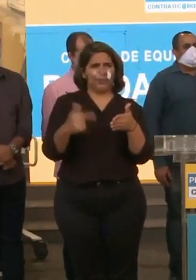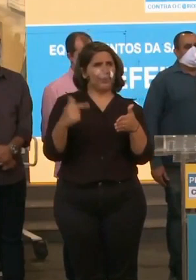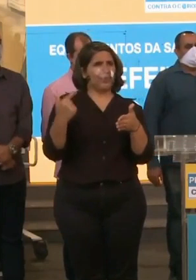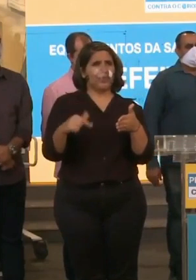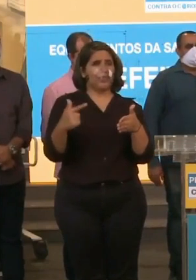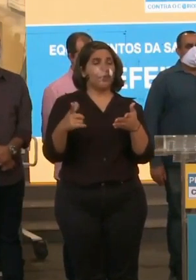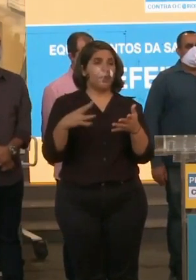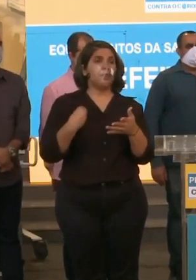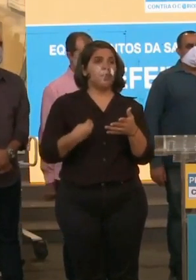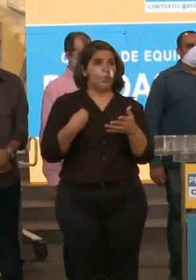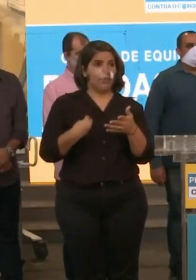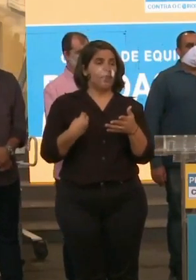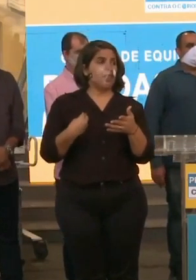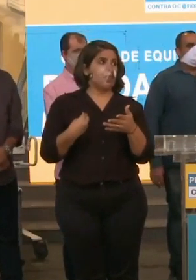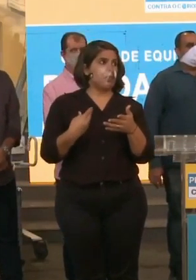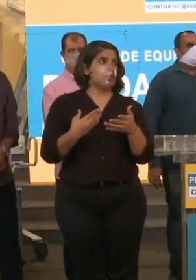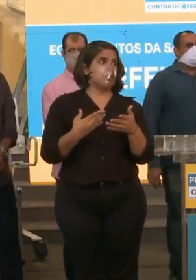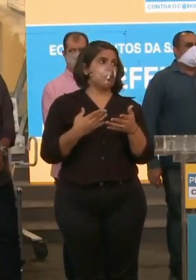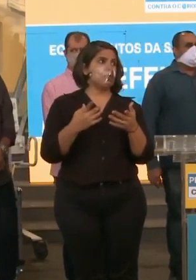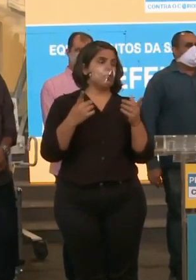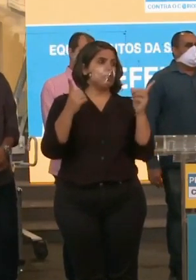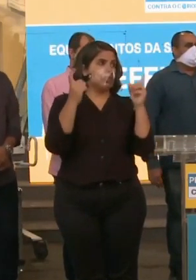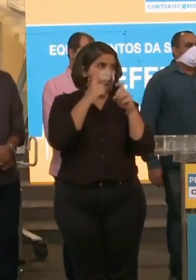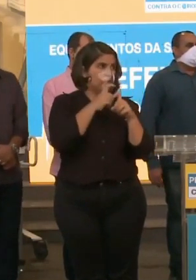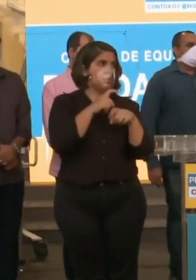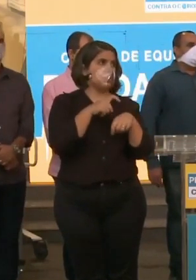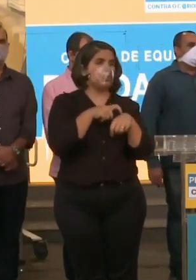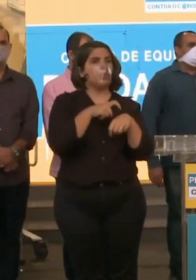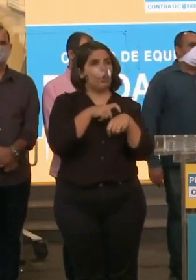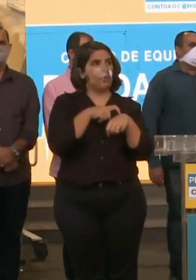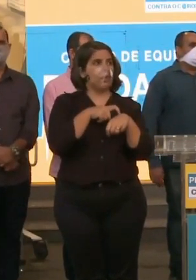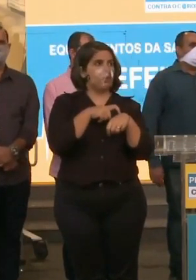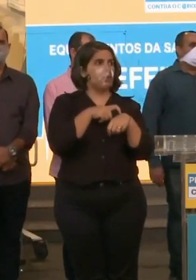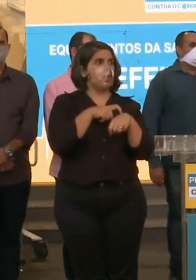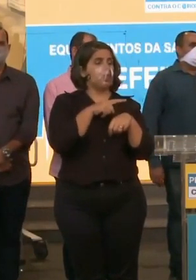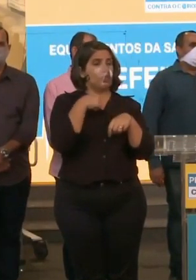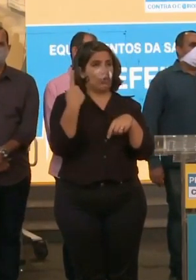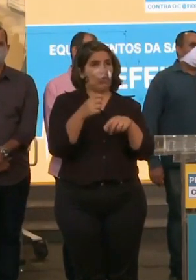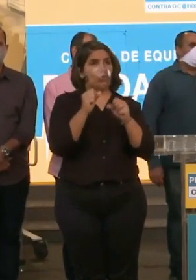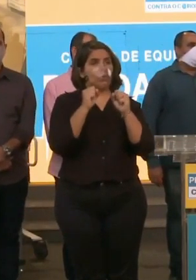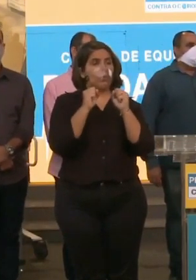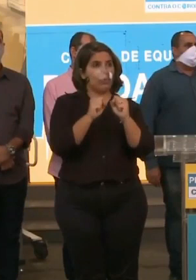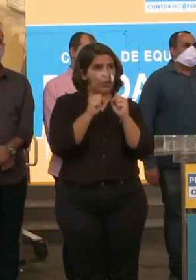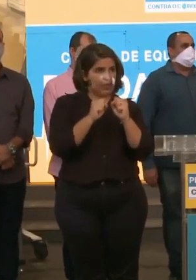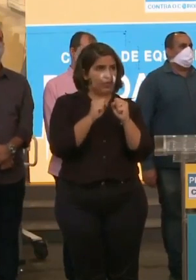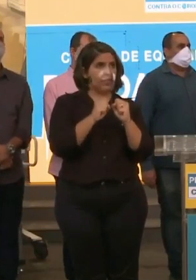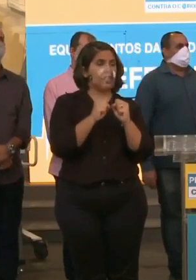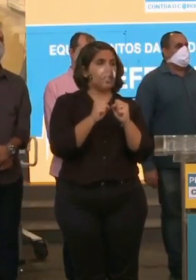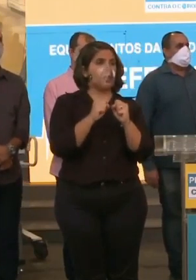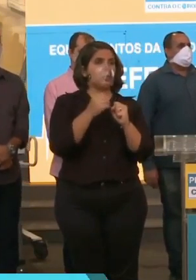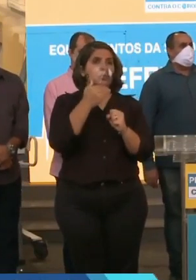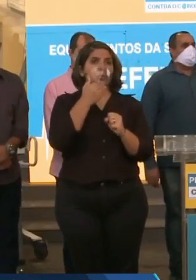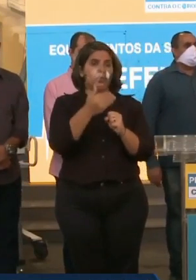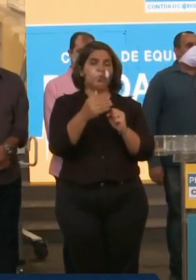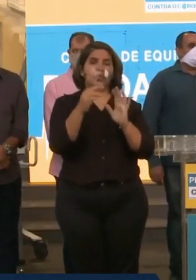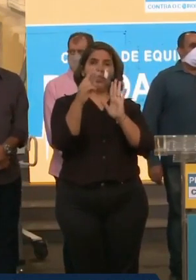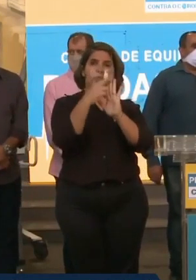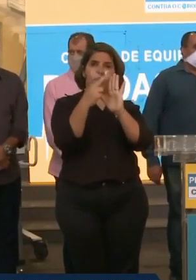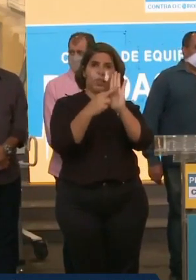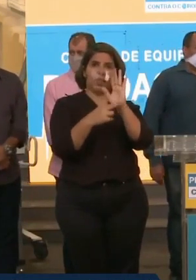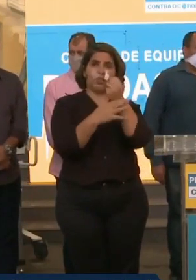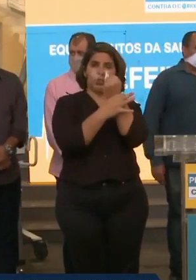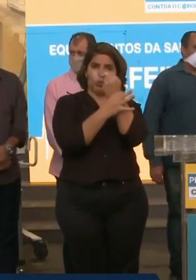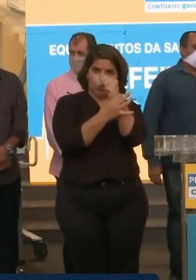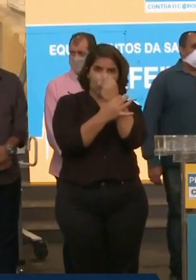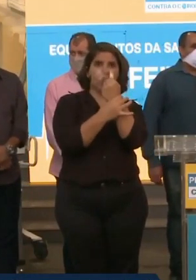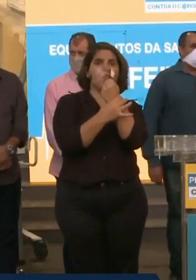resultados dos indicadores levantados pela equipe de saúde. Nós podemos exigir protocolos de segurança